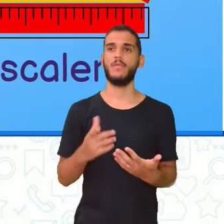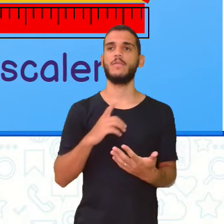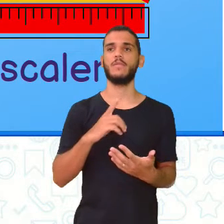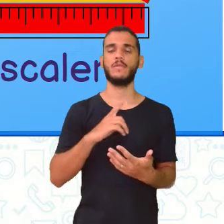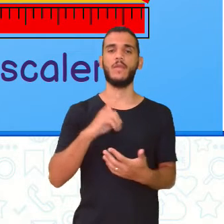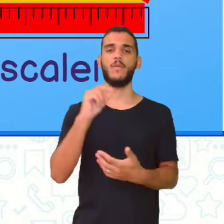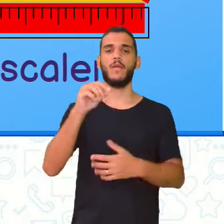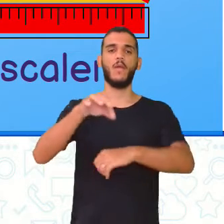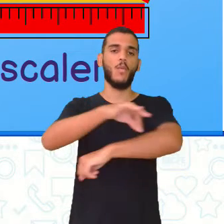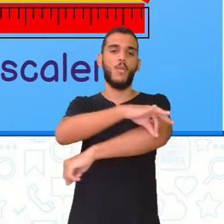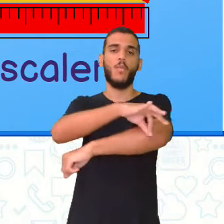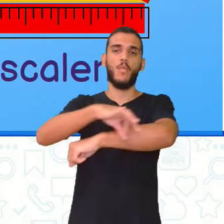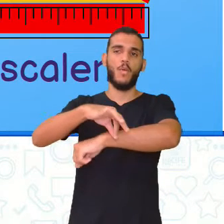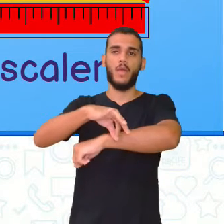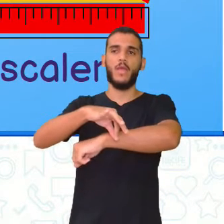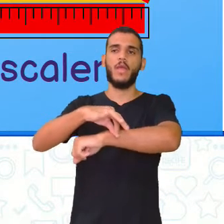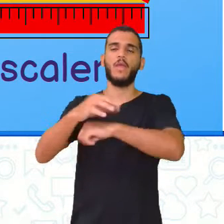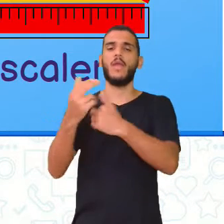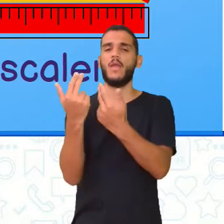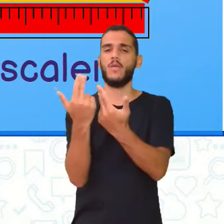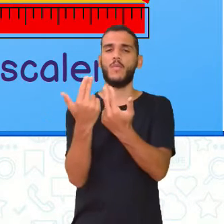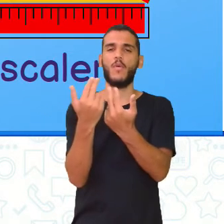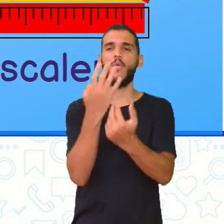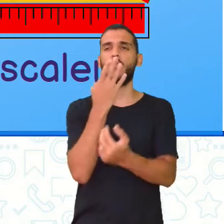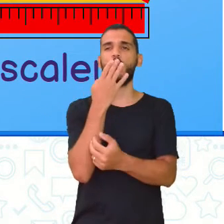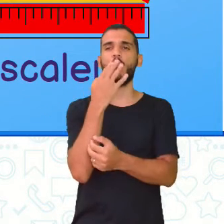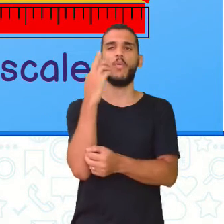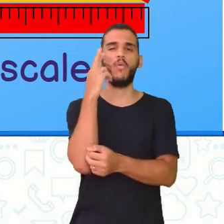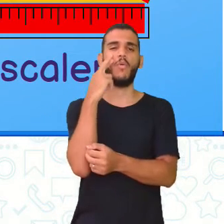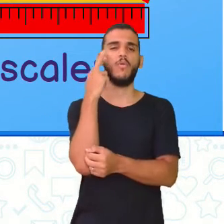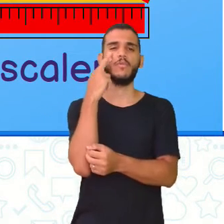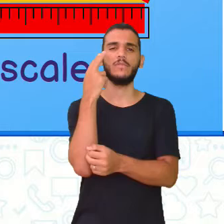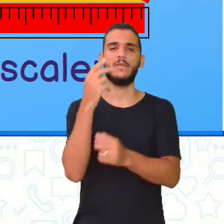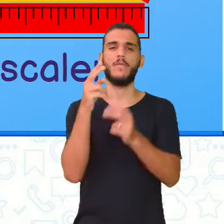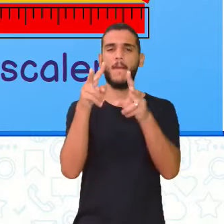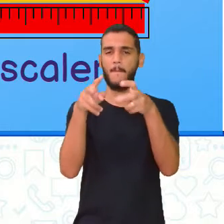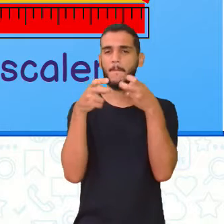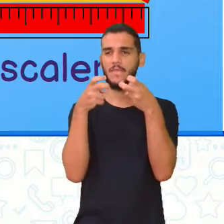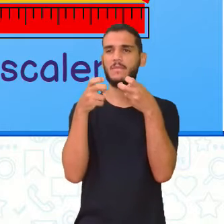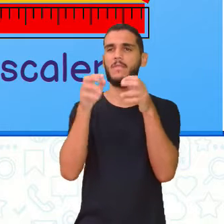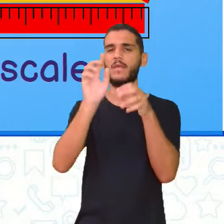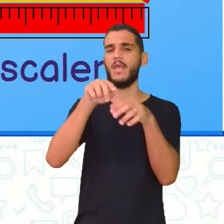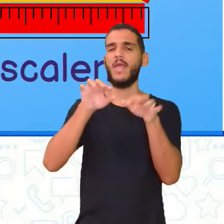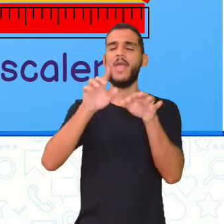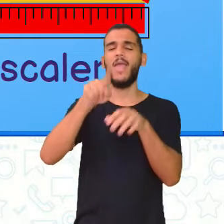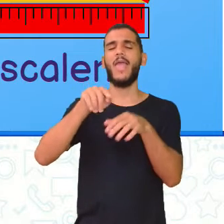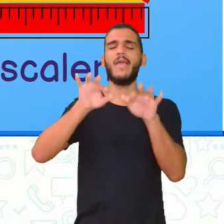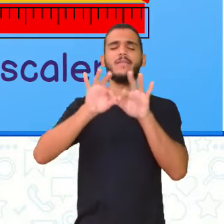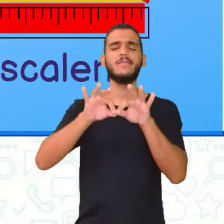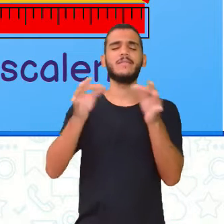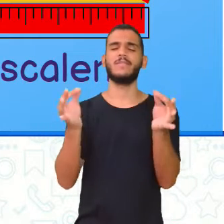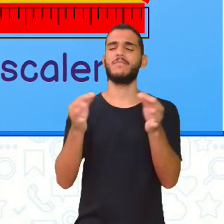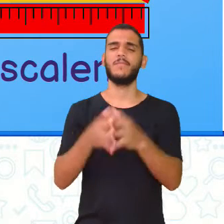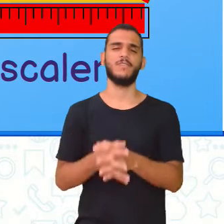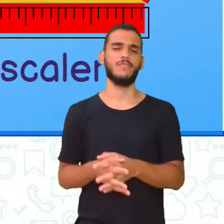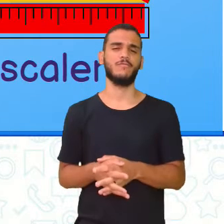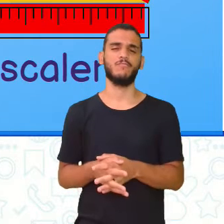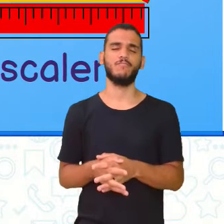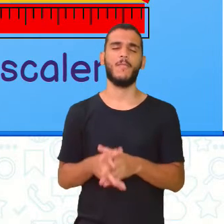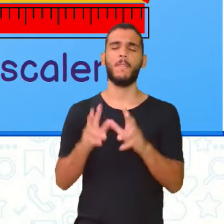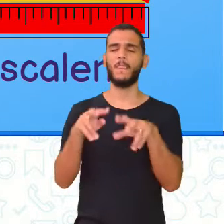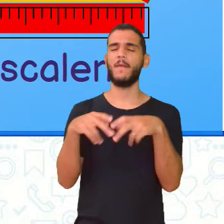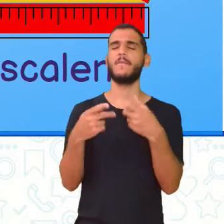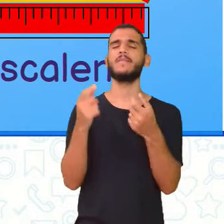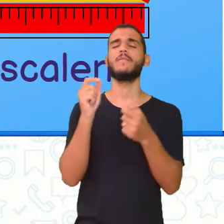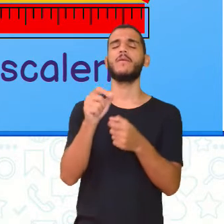triângulo uma reguinha do mesmo tamanho, para vocês perceberem que é coisa simples a gente saber o que é um triângulo equilátero.